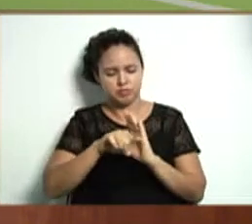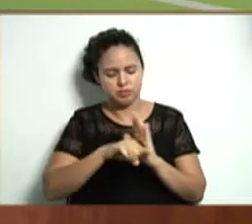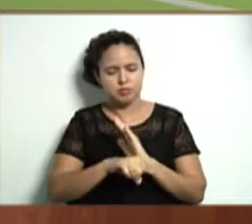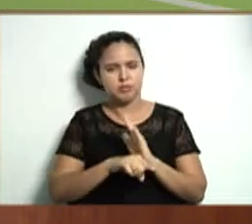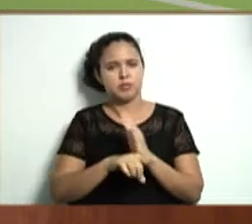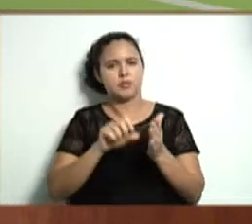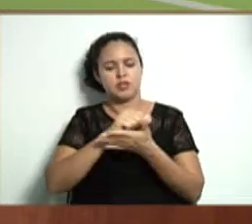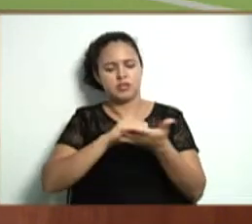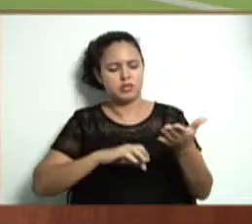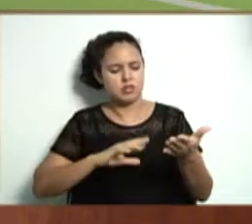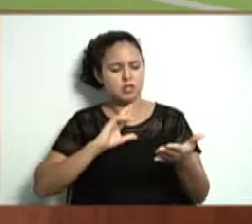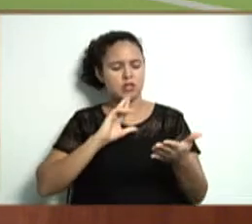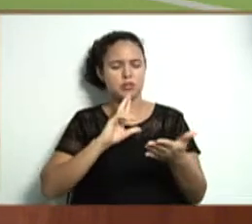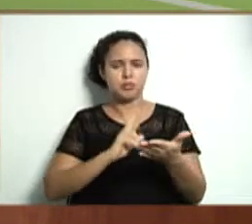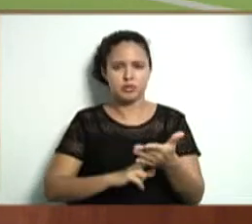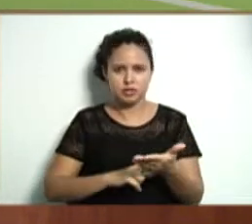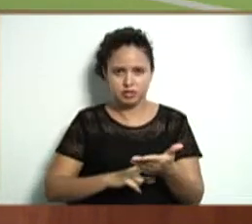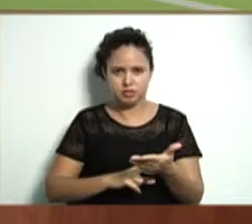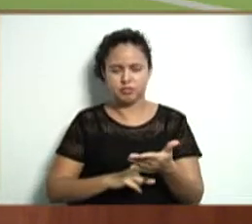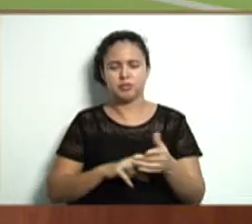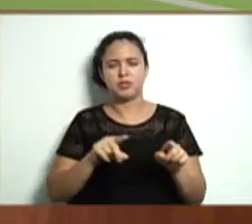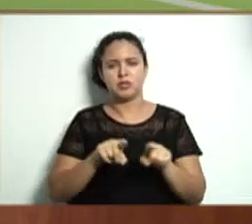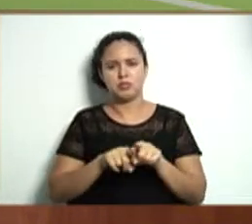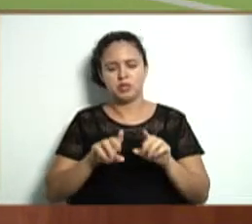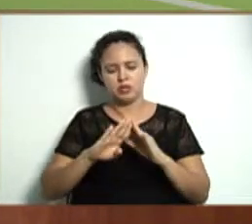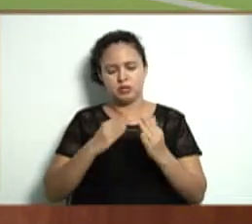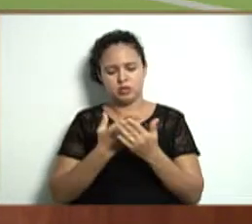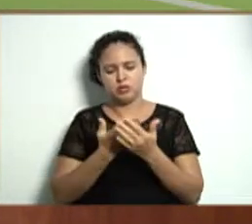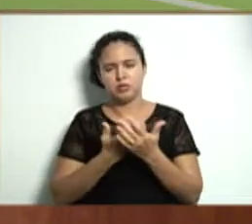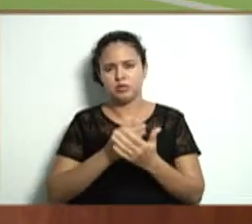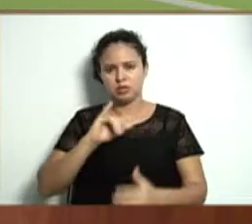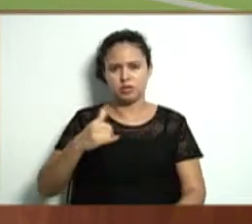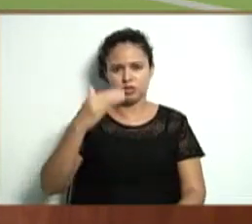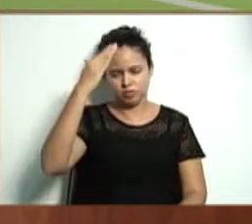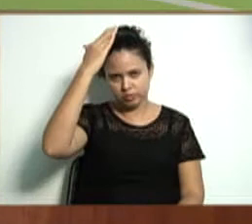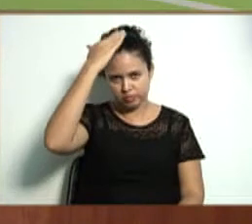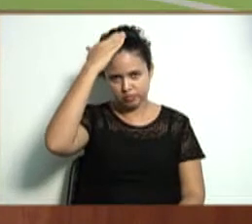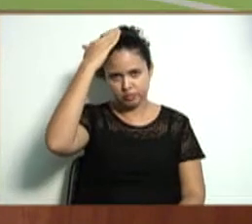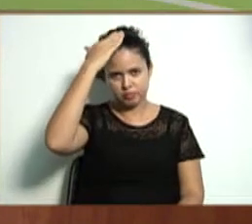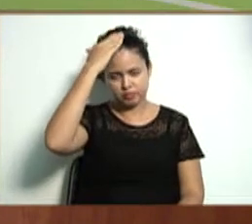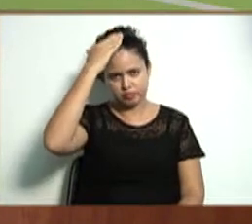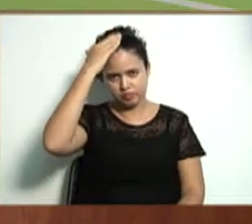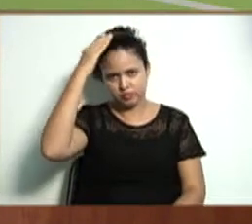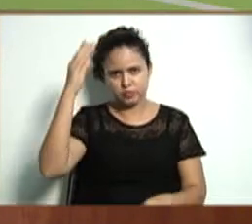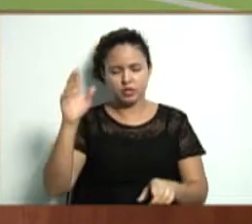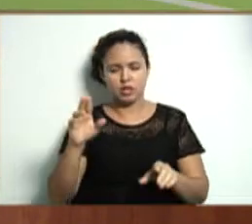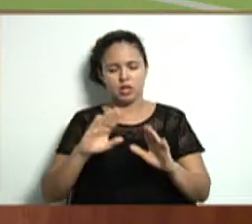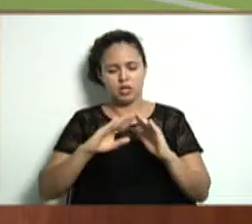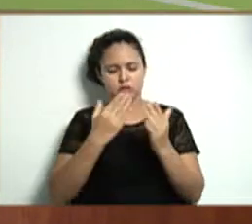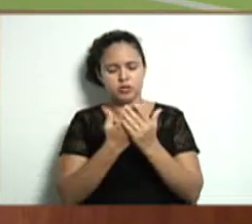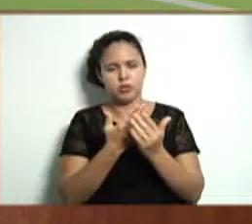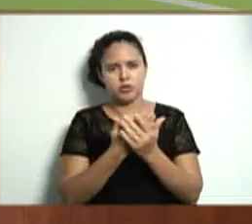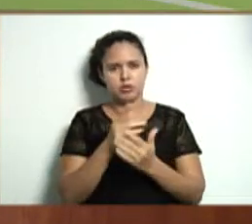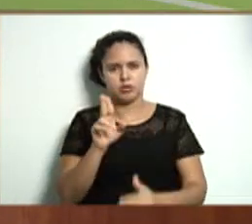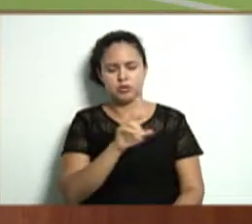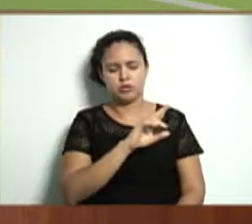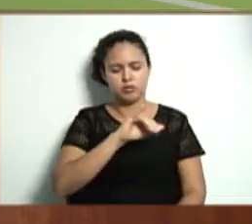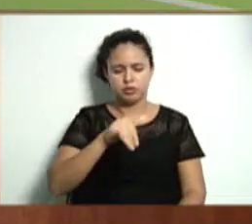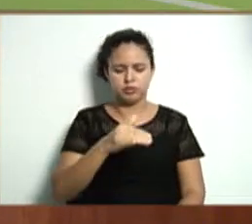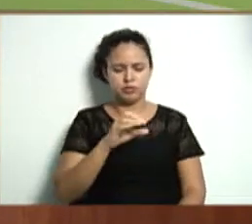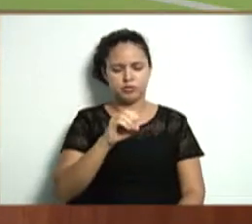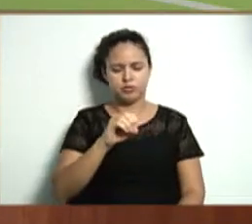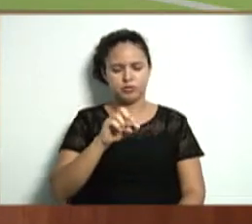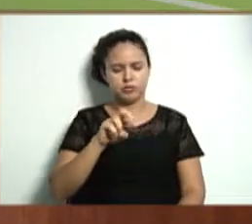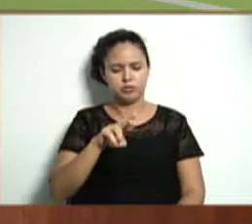também lá de Ji-Paraná, a escola Jorge Teixeira. Muito obrigado aí